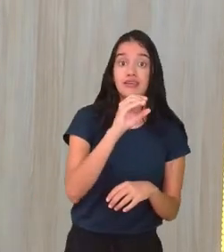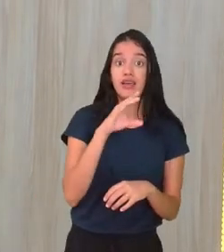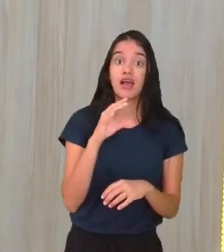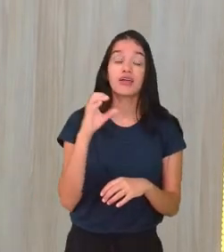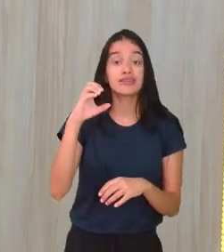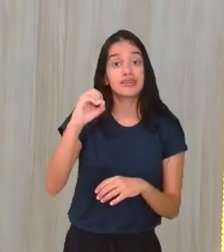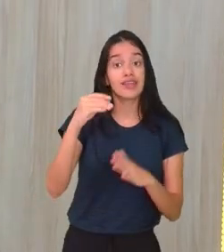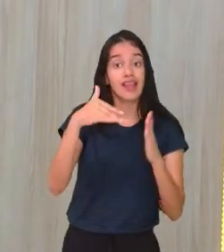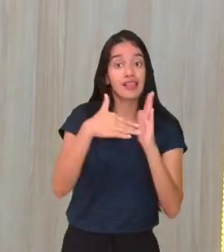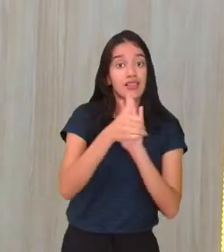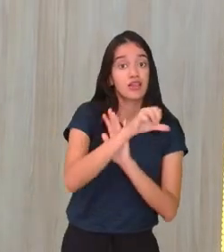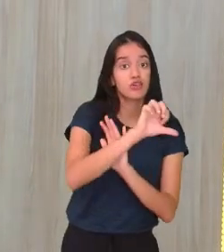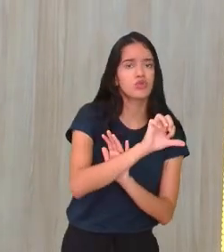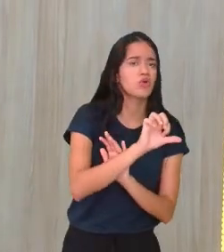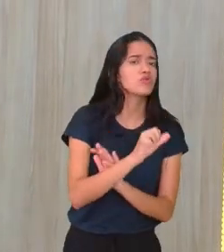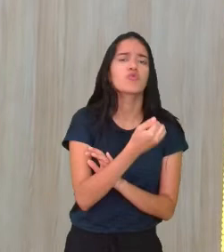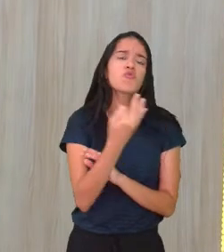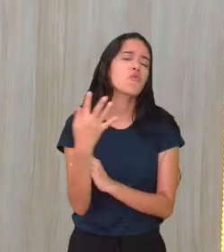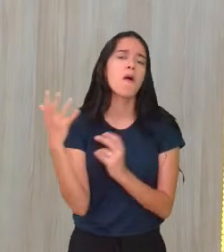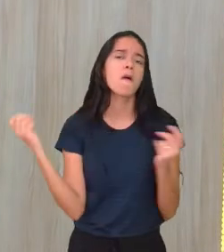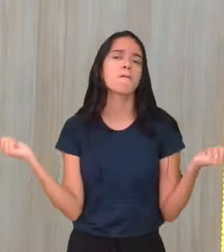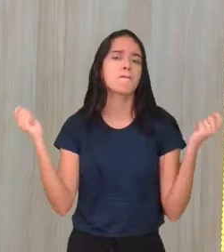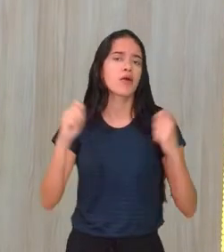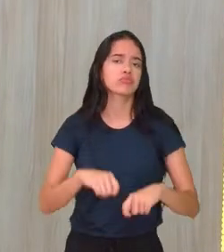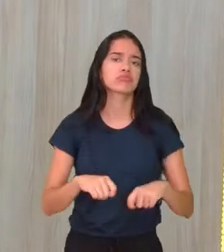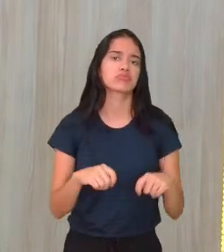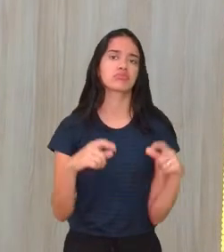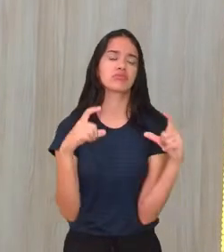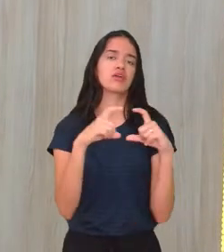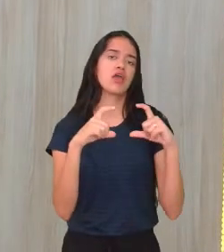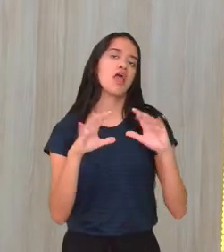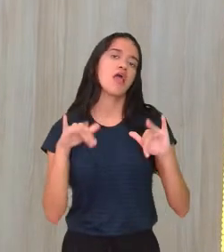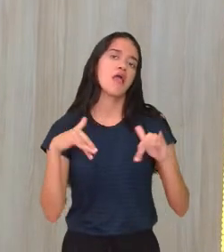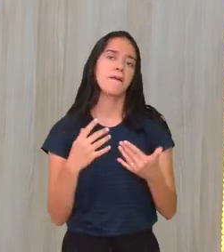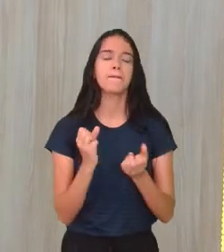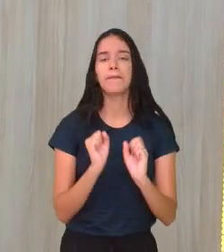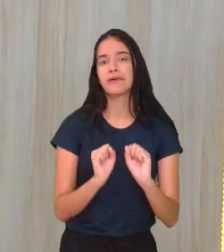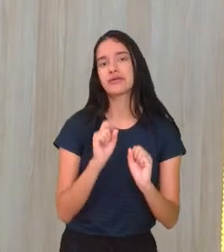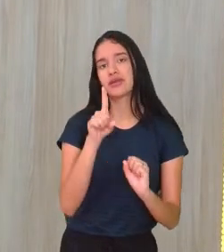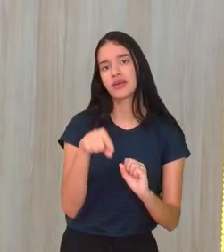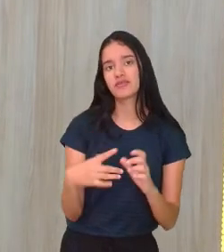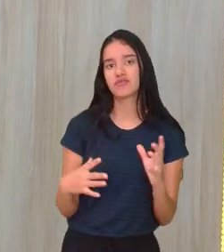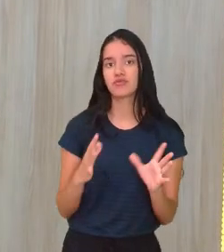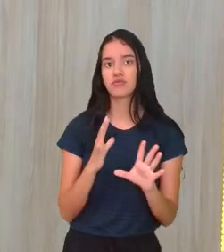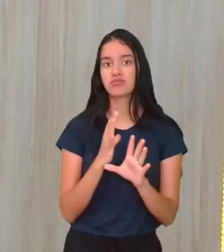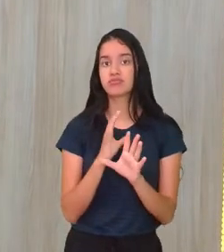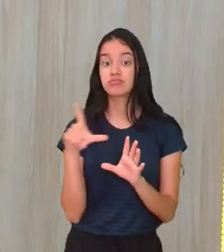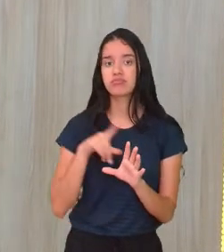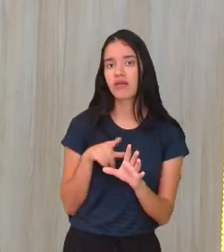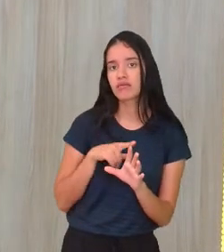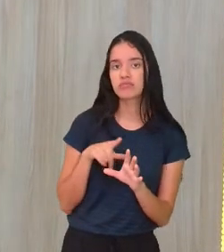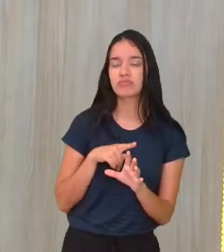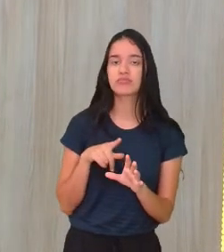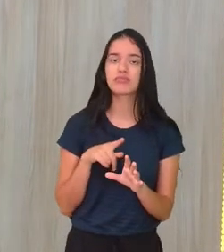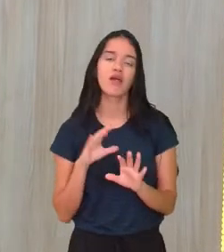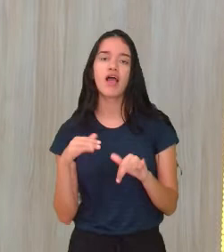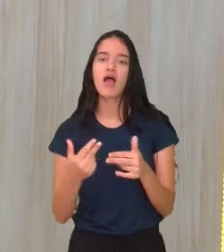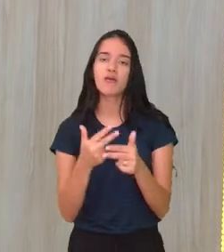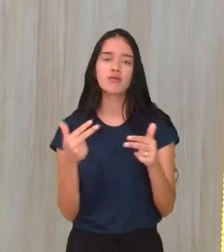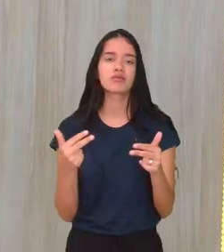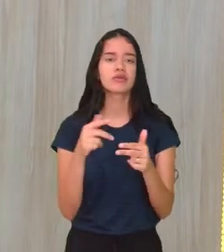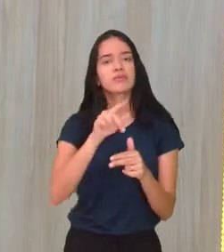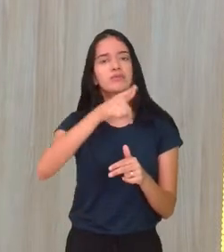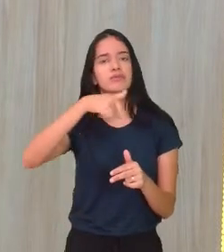9, quantas possibilidades de quantas placas eu posso formar, certo? É algo